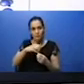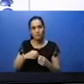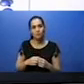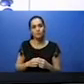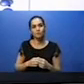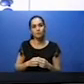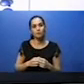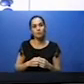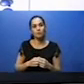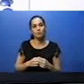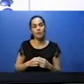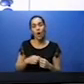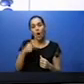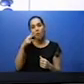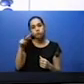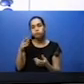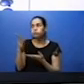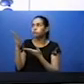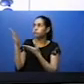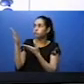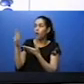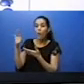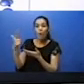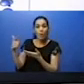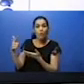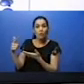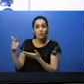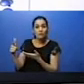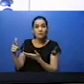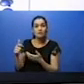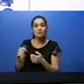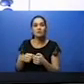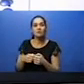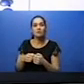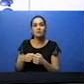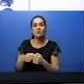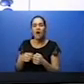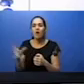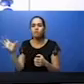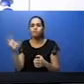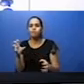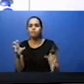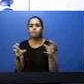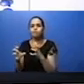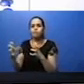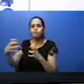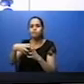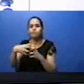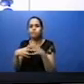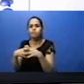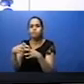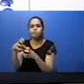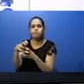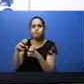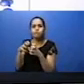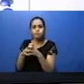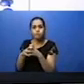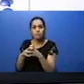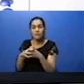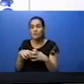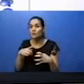outra situação, o que influencia a velocidade também é a concentração dos reagentes. Então, aumentando